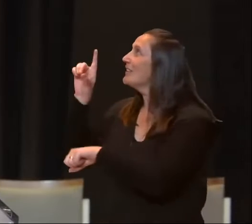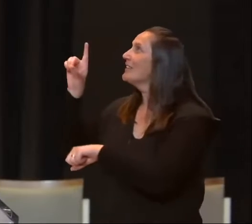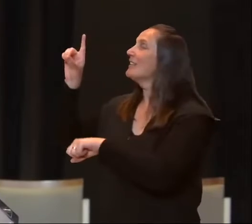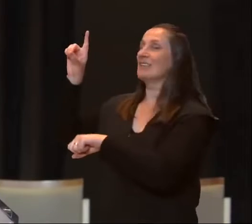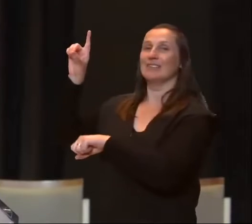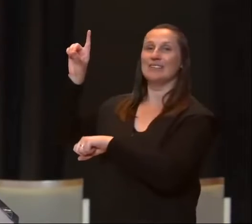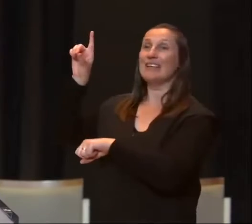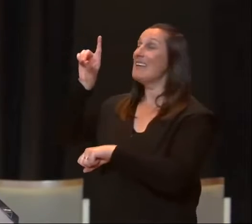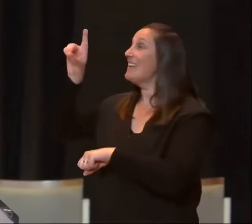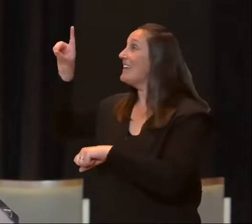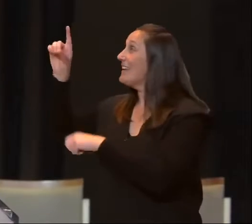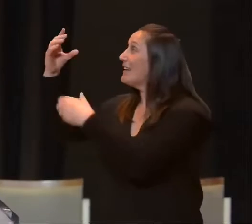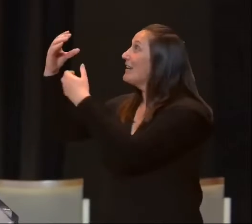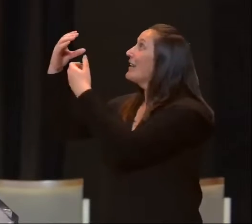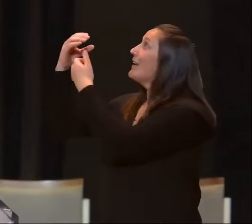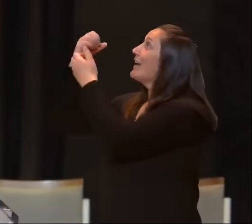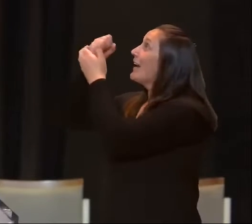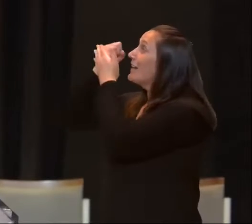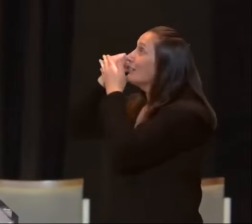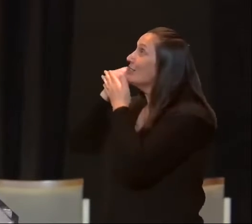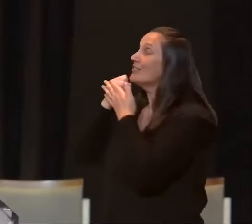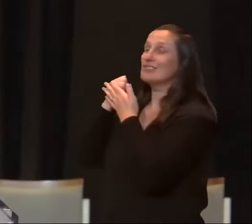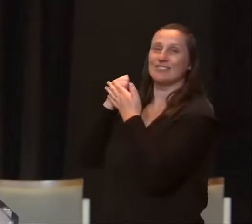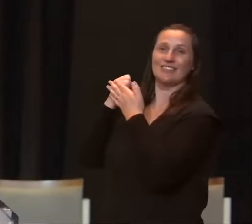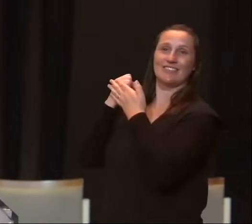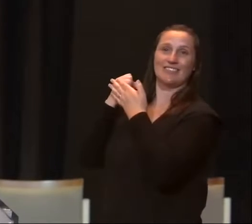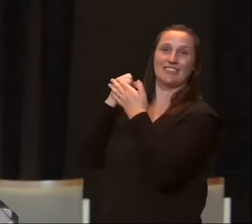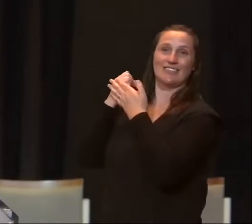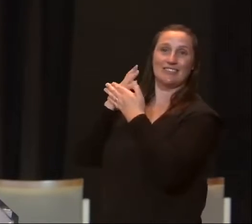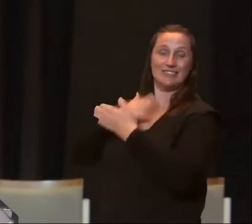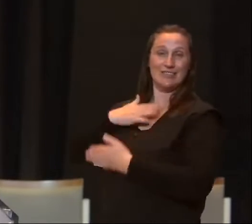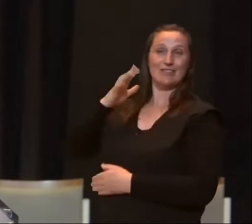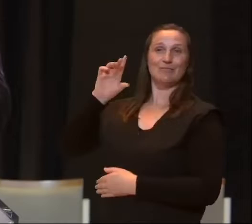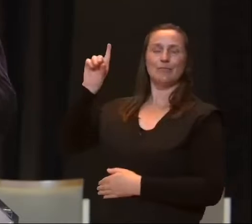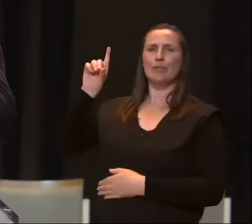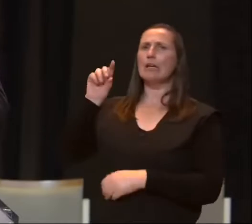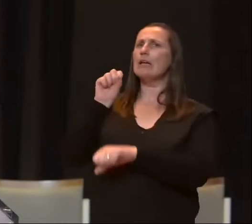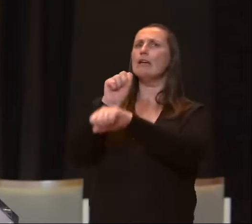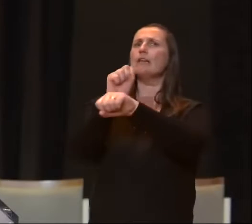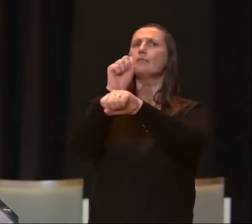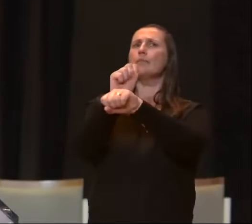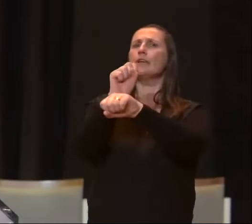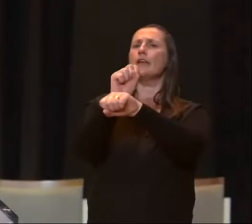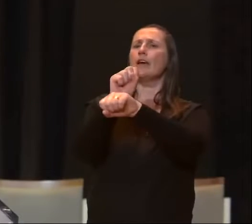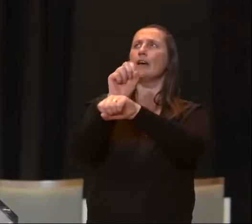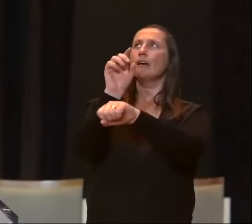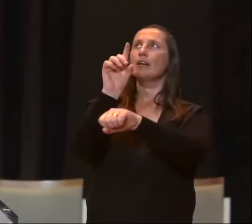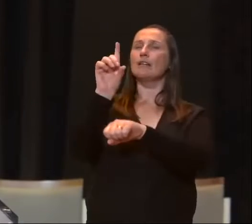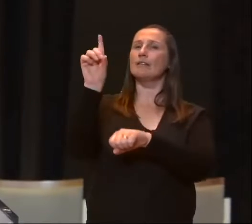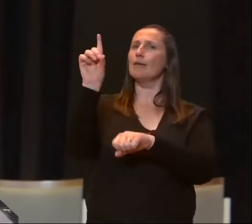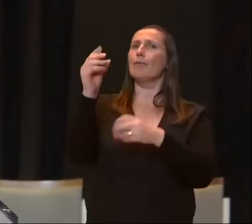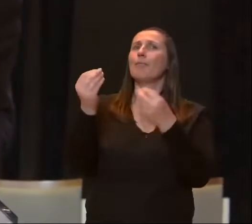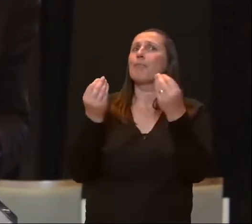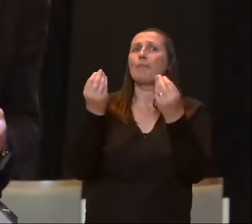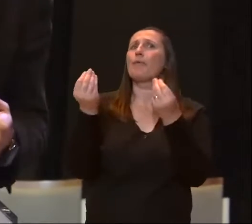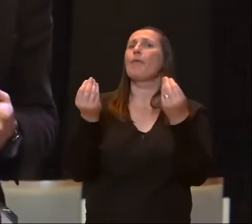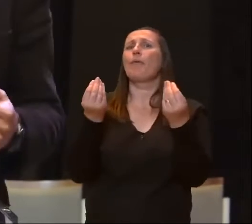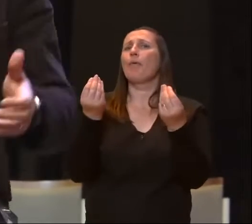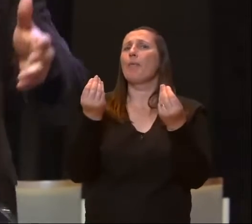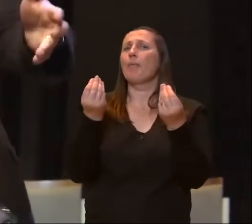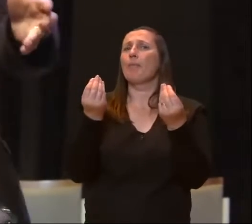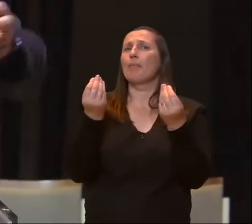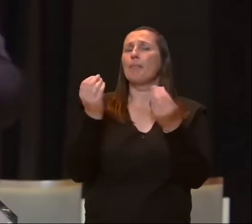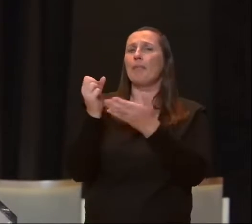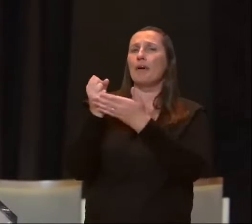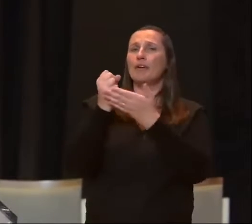e Deus meu. Esperar em Deus. O que isso significa? Como isso pode nos ajudar